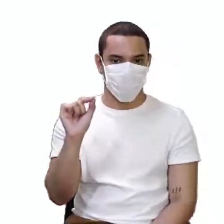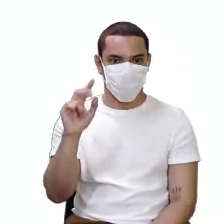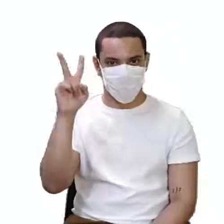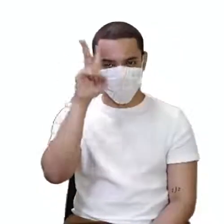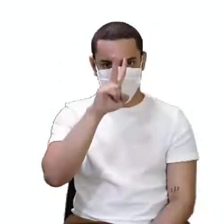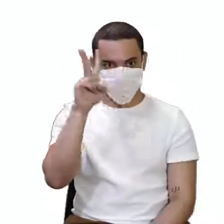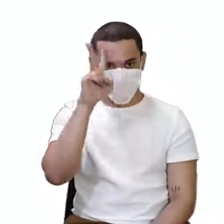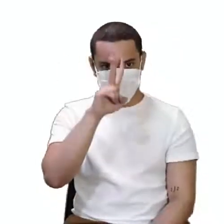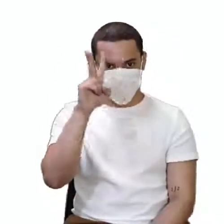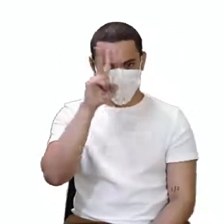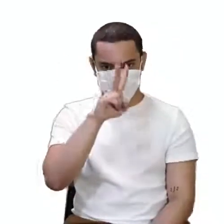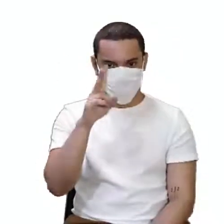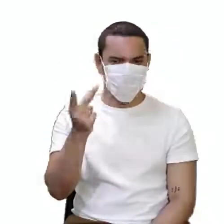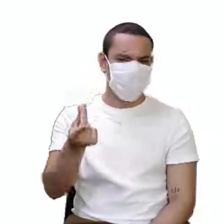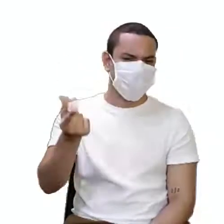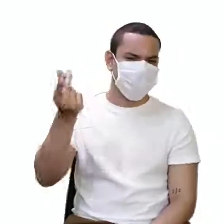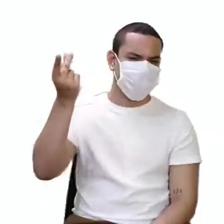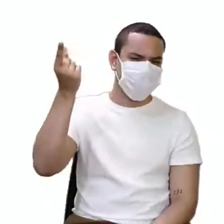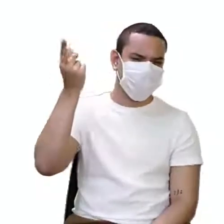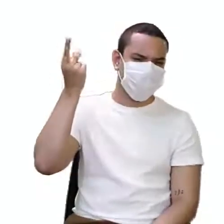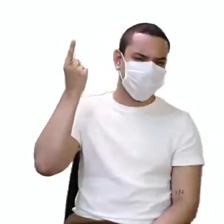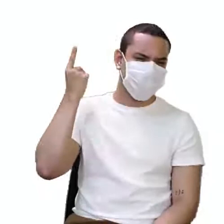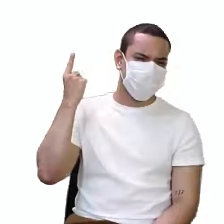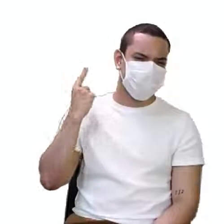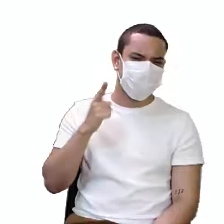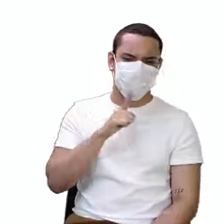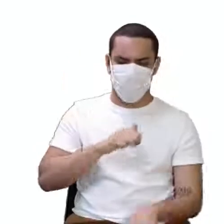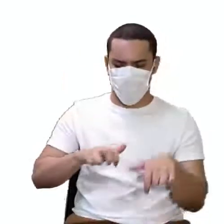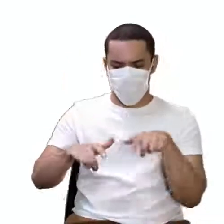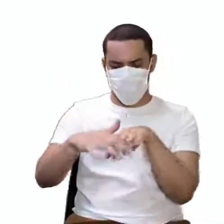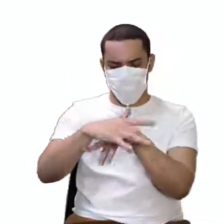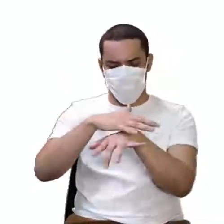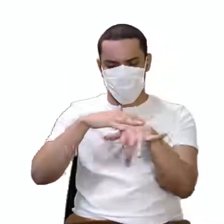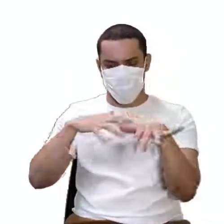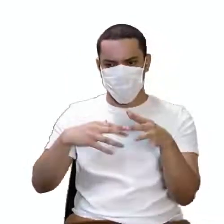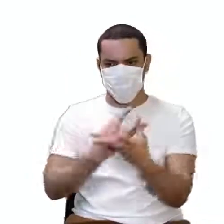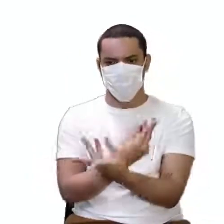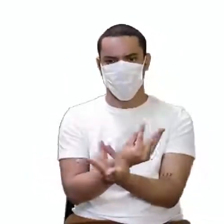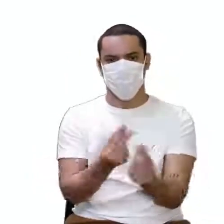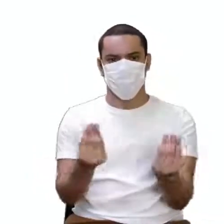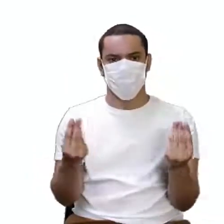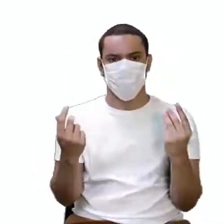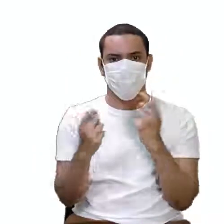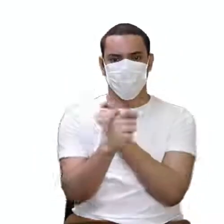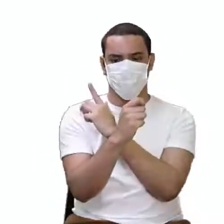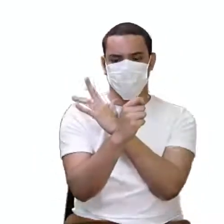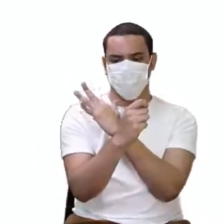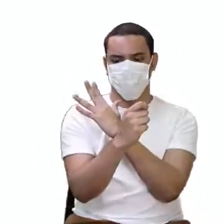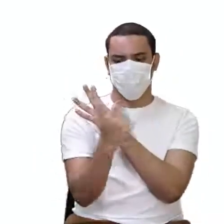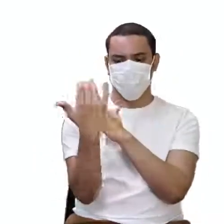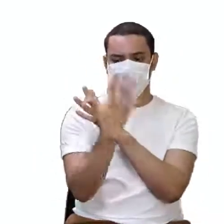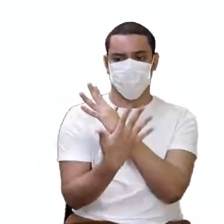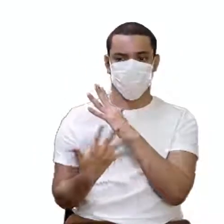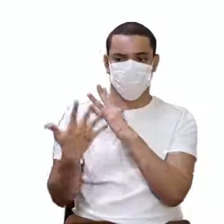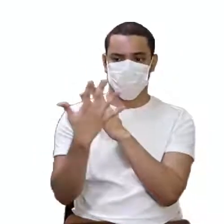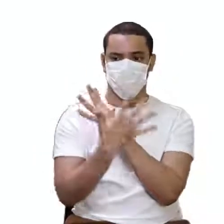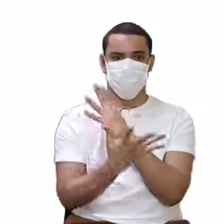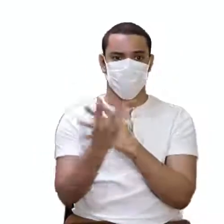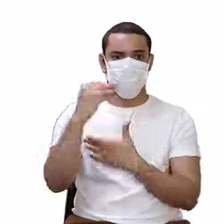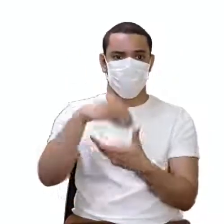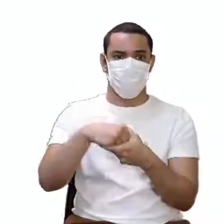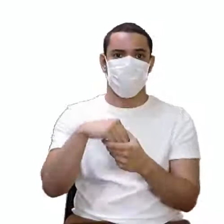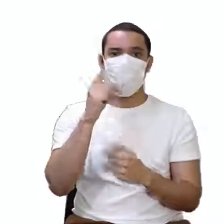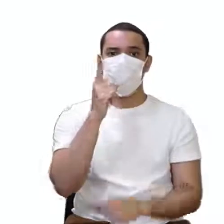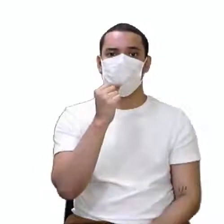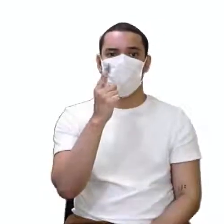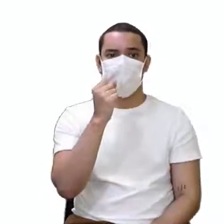Os coacervados, lembram? Aquele aglomerado de aminoácidos envolto por moléculas de